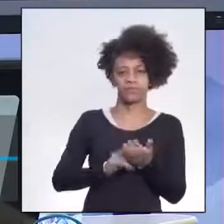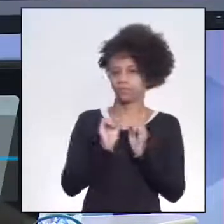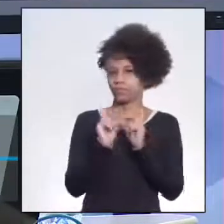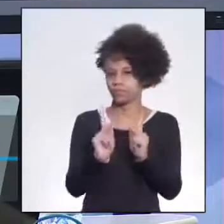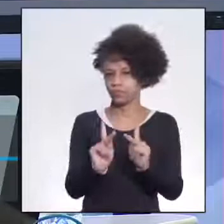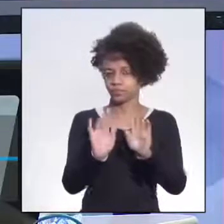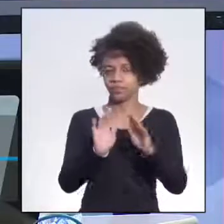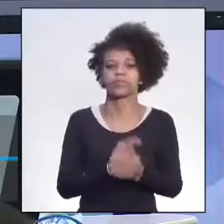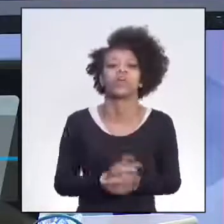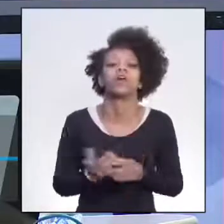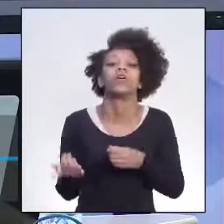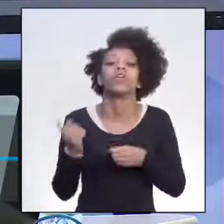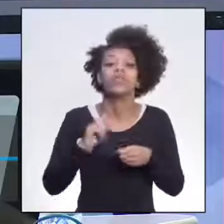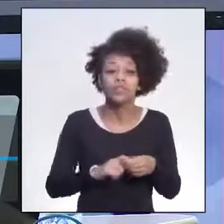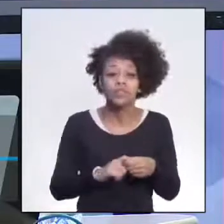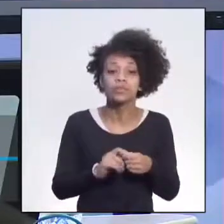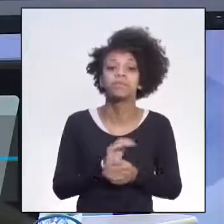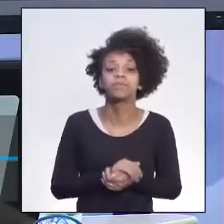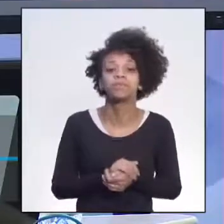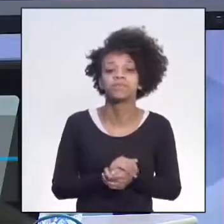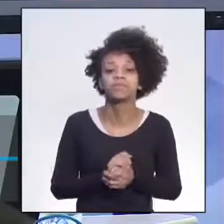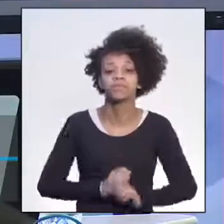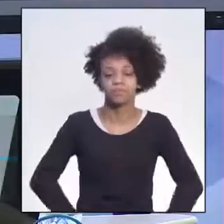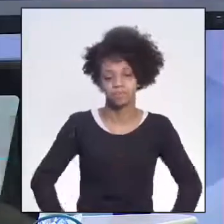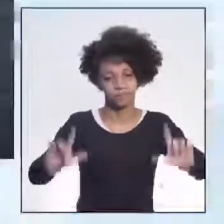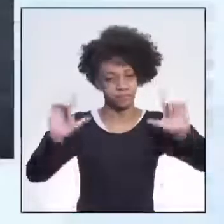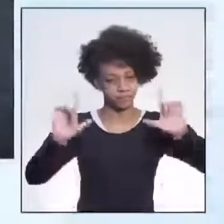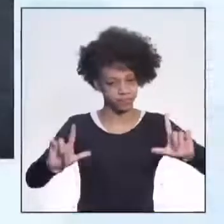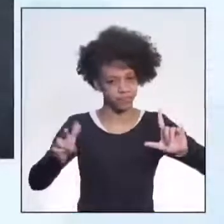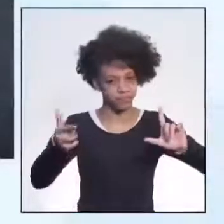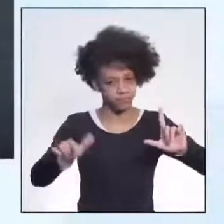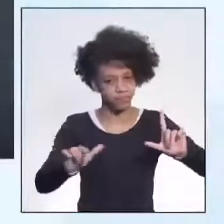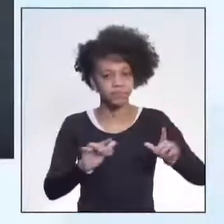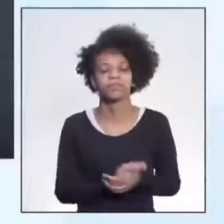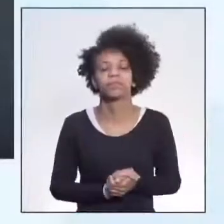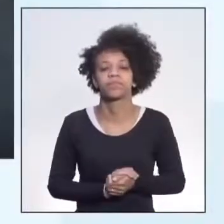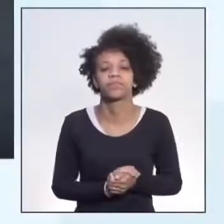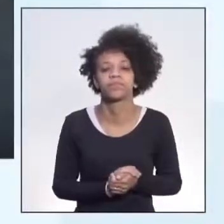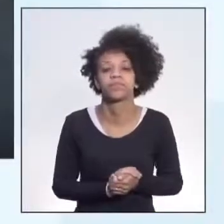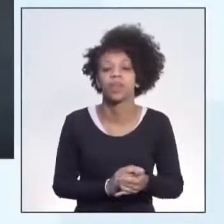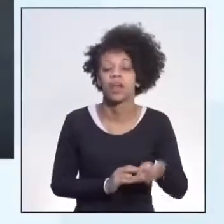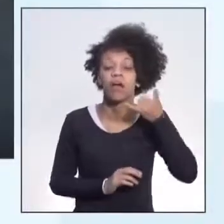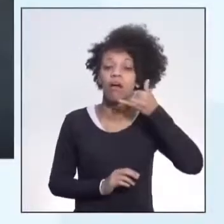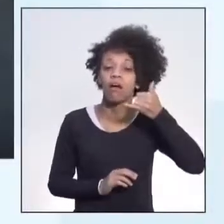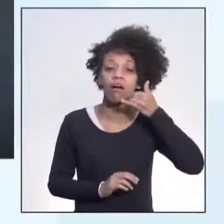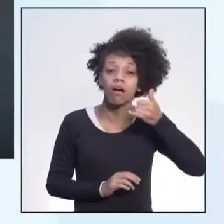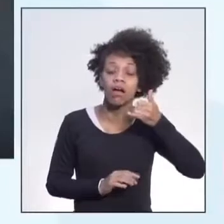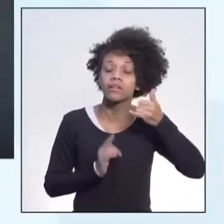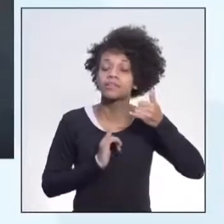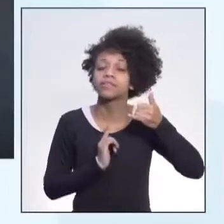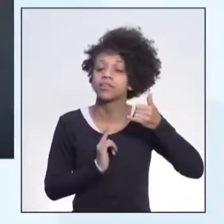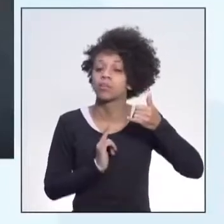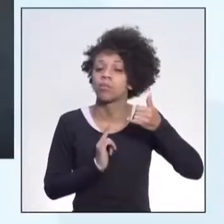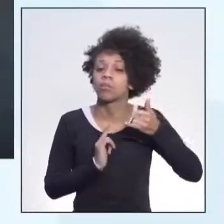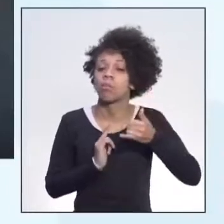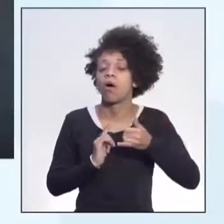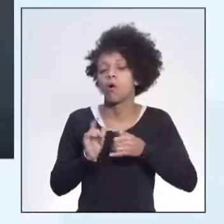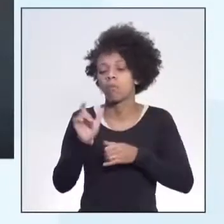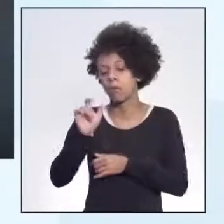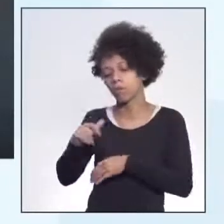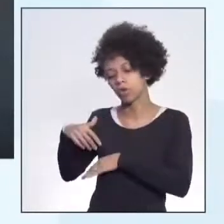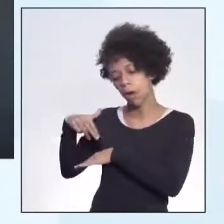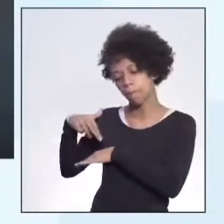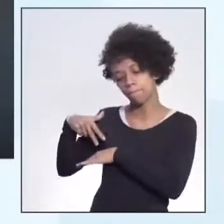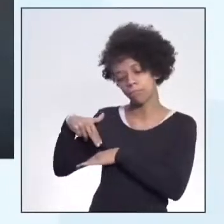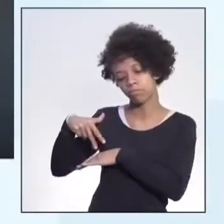ok? Então, voltando lá, vou pedir para colocar a imagem novamente. A imagem do celular, a gente tem aí uma pessoa, né,